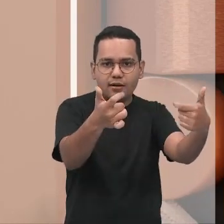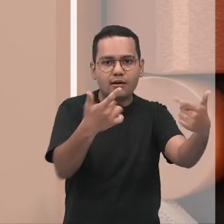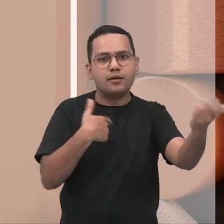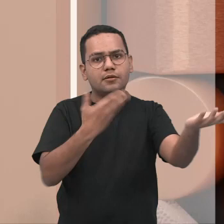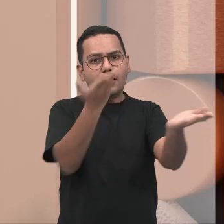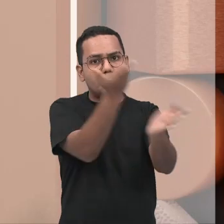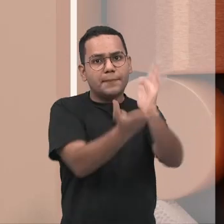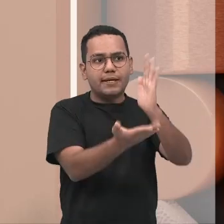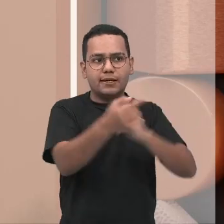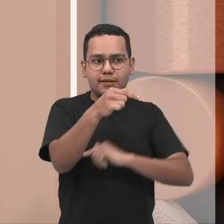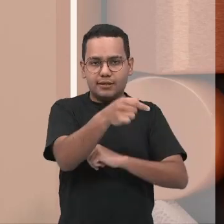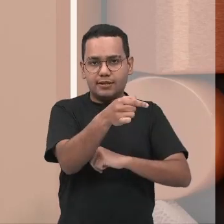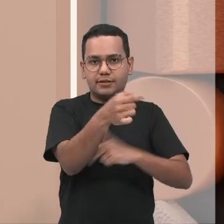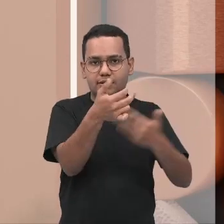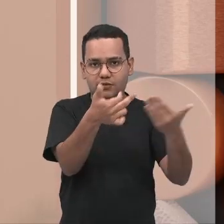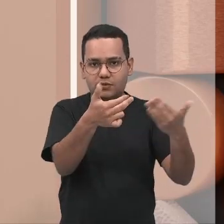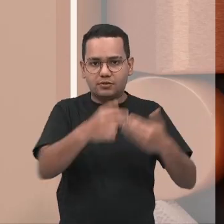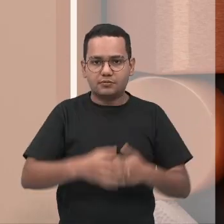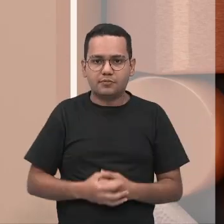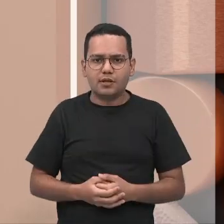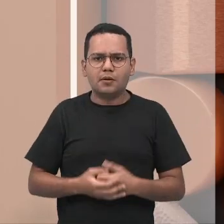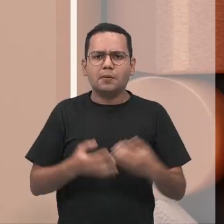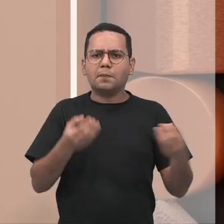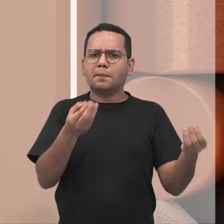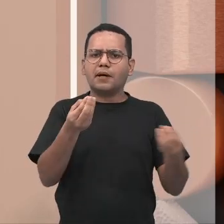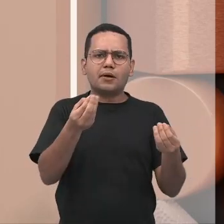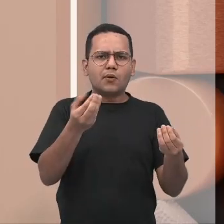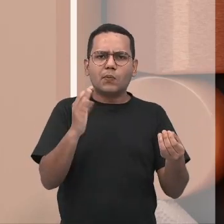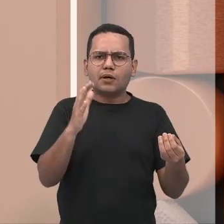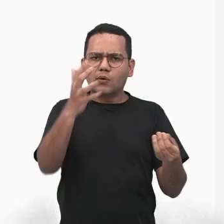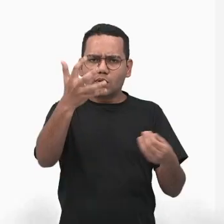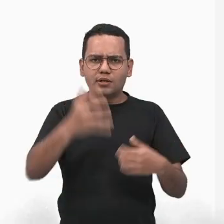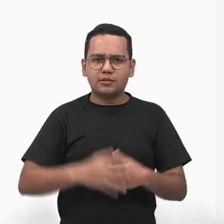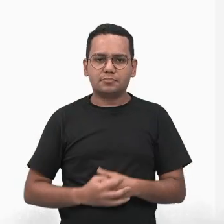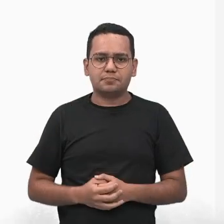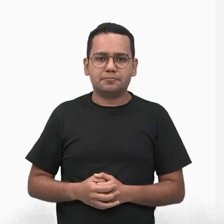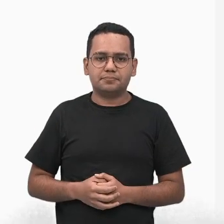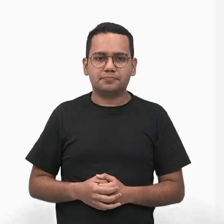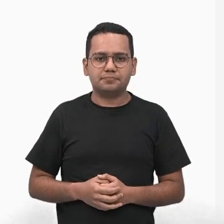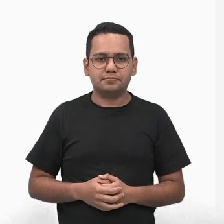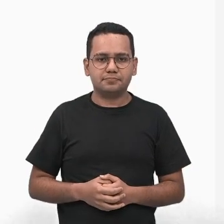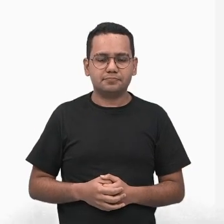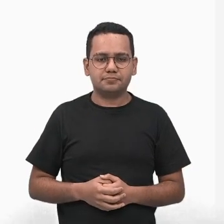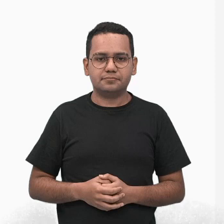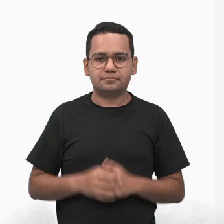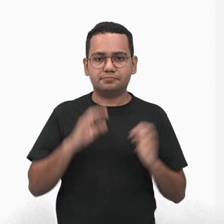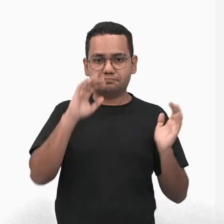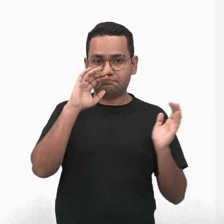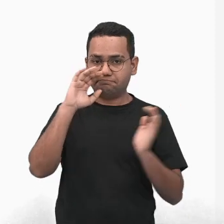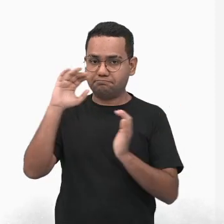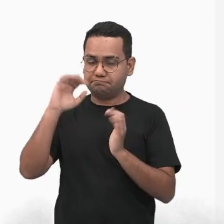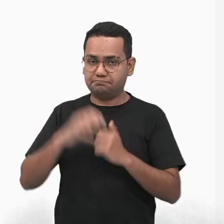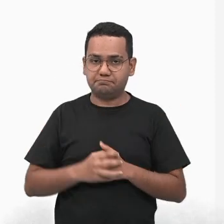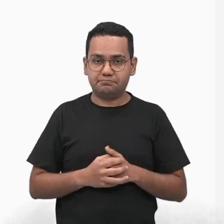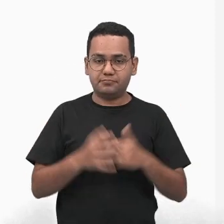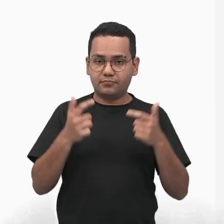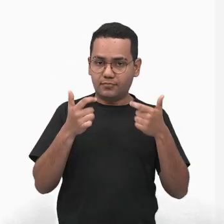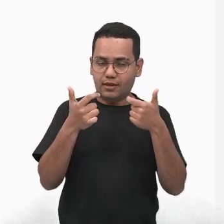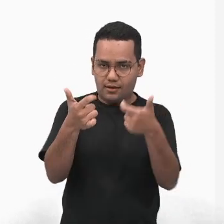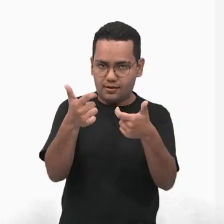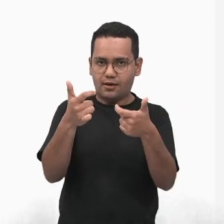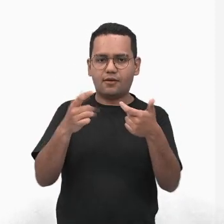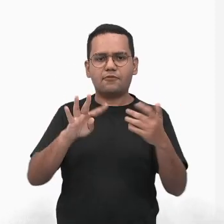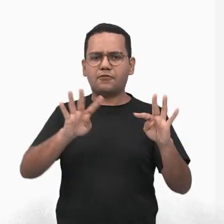ela, a Alemanha. Vamos então entender como é que se deu o fim desse conflito. Vamos lá, galera. A Grande Guerra chega ao fim.